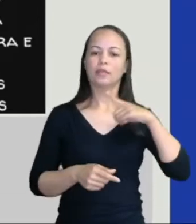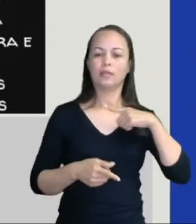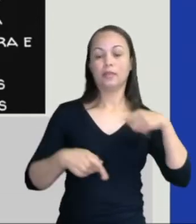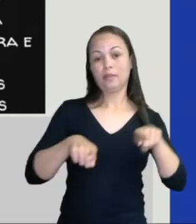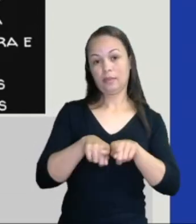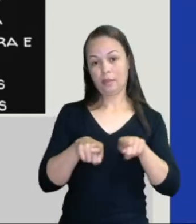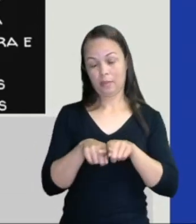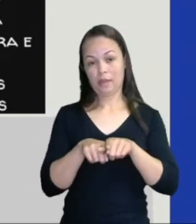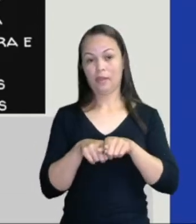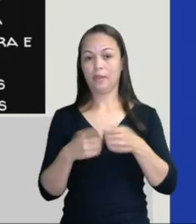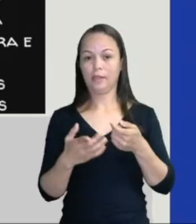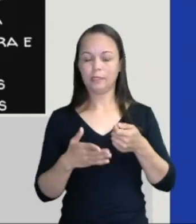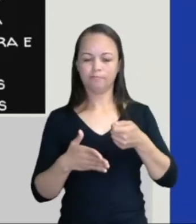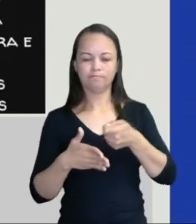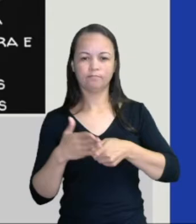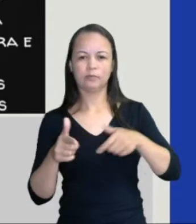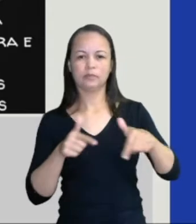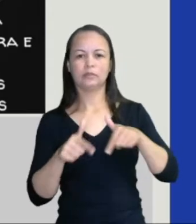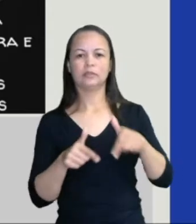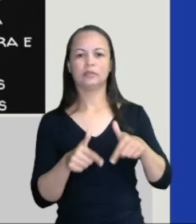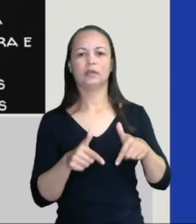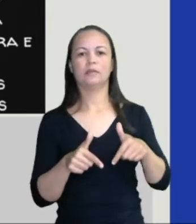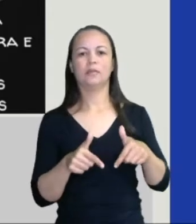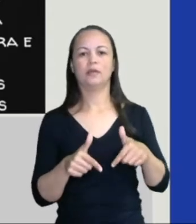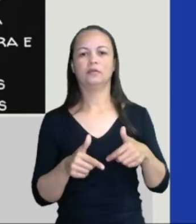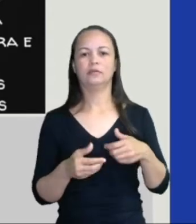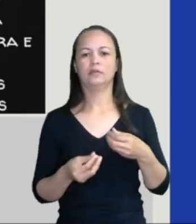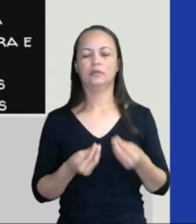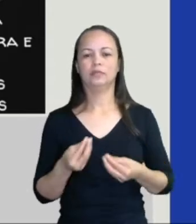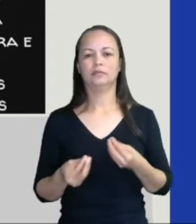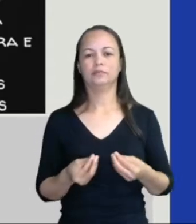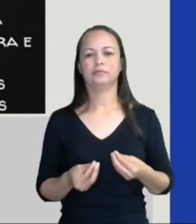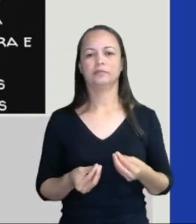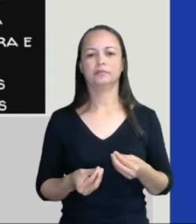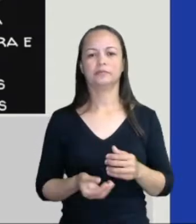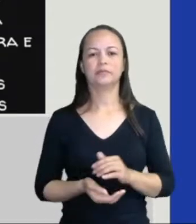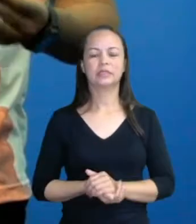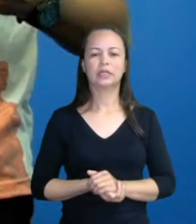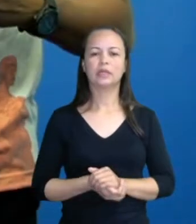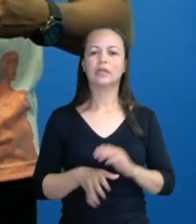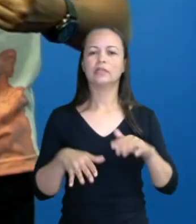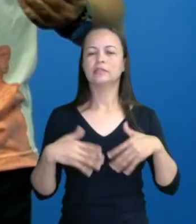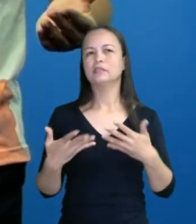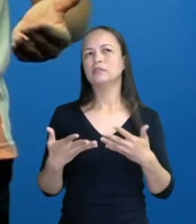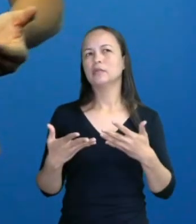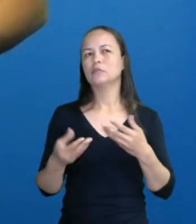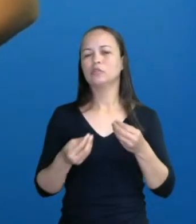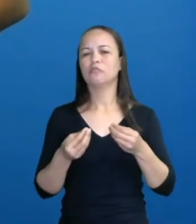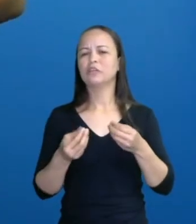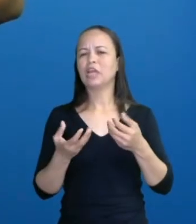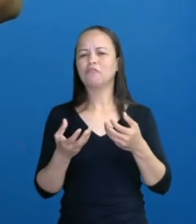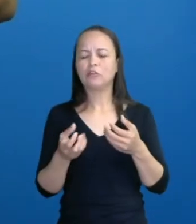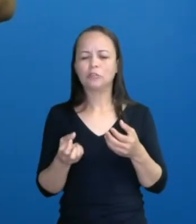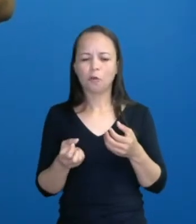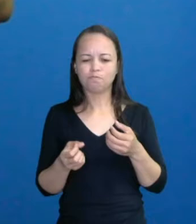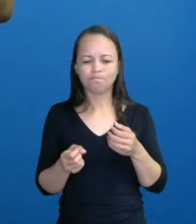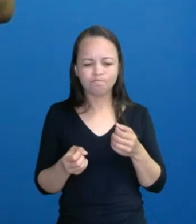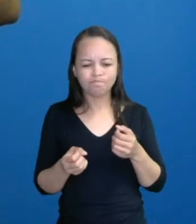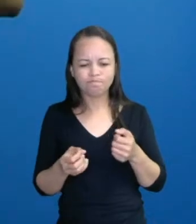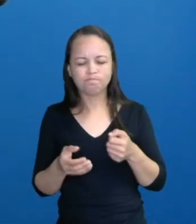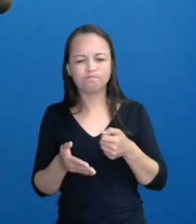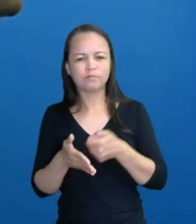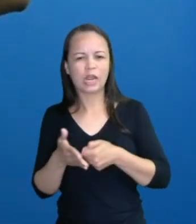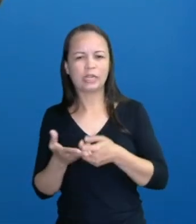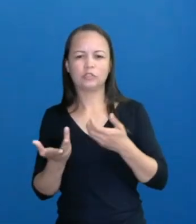também deveres, mas só que eles eram mais livres, digamos assim, não ficavam tão presos a